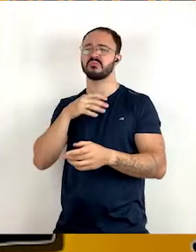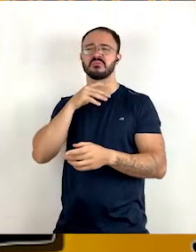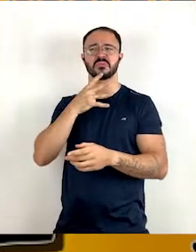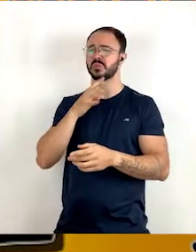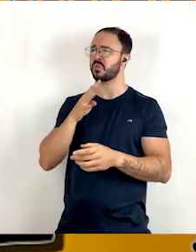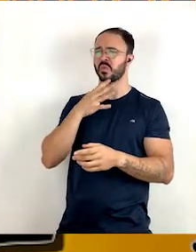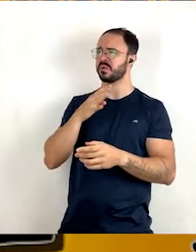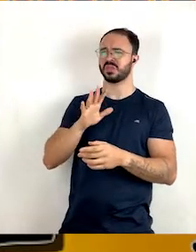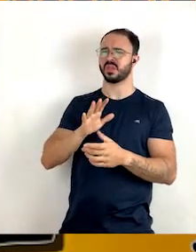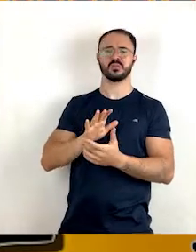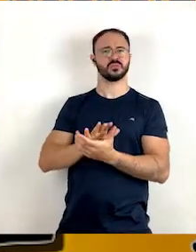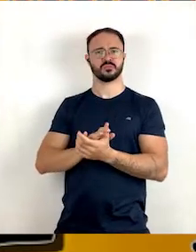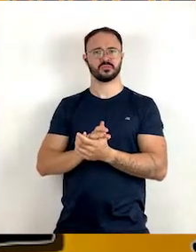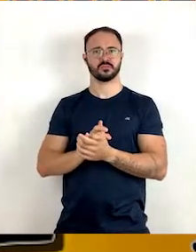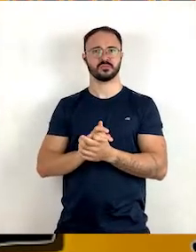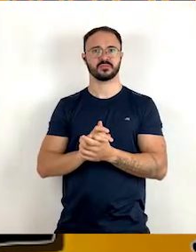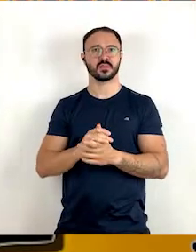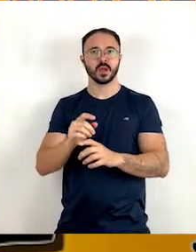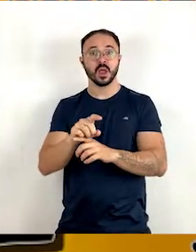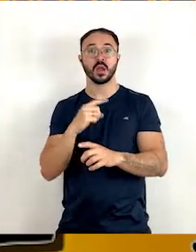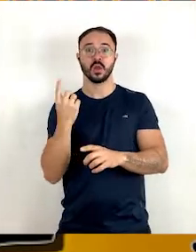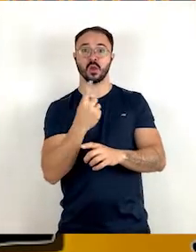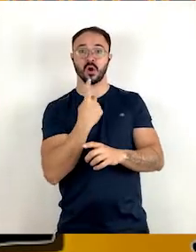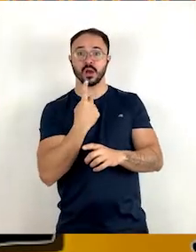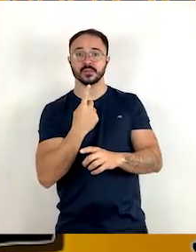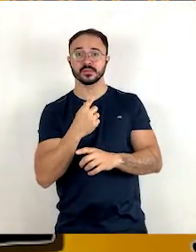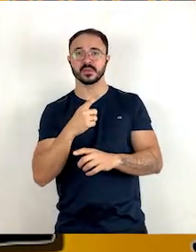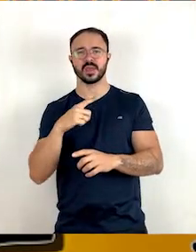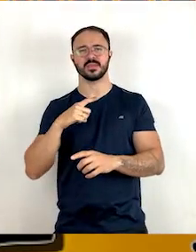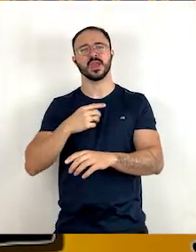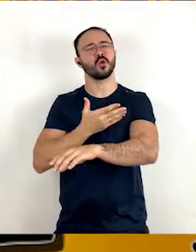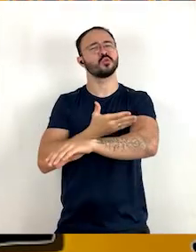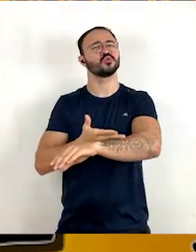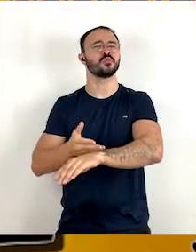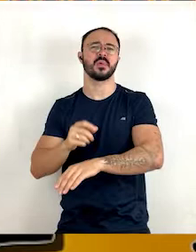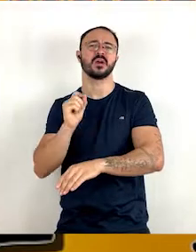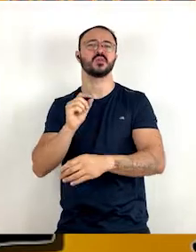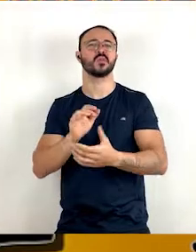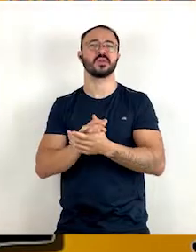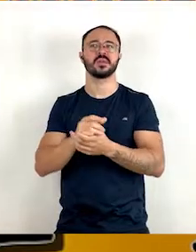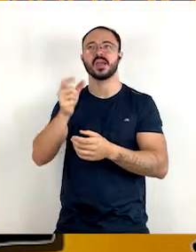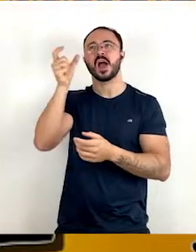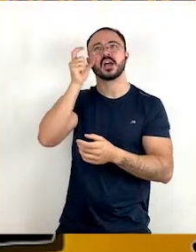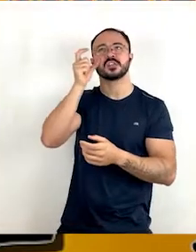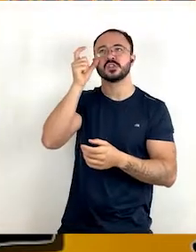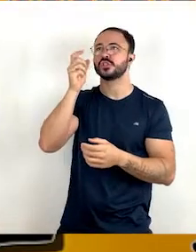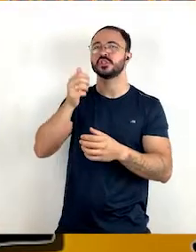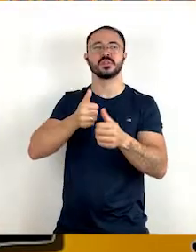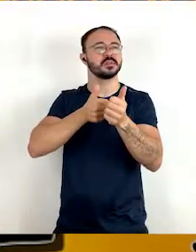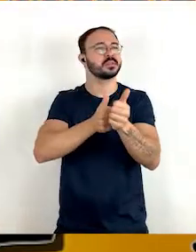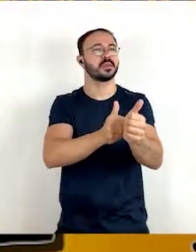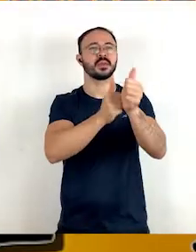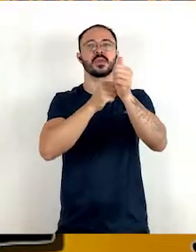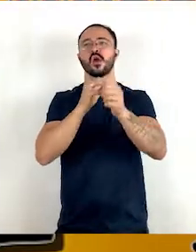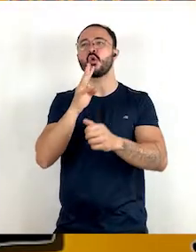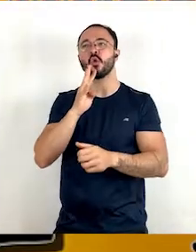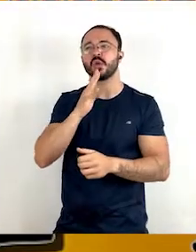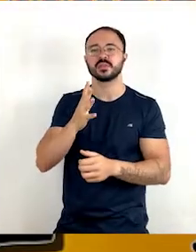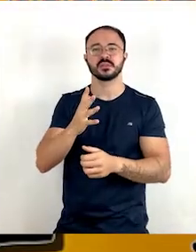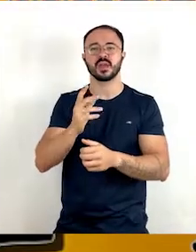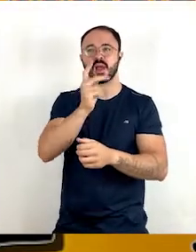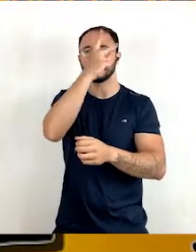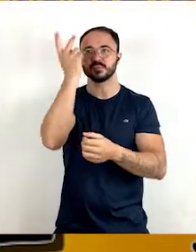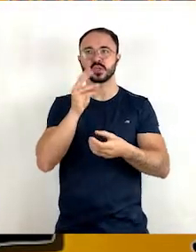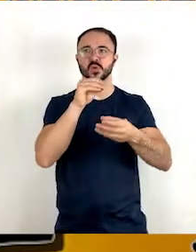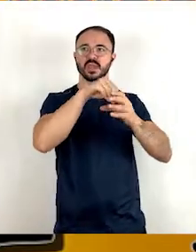temos uma tradição de consumirmos as personalidades, os personagens